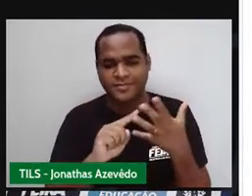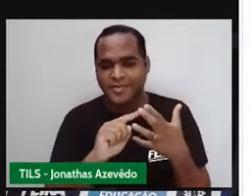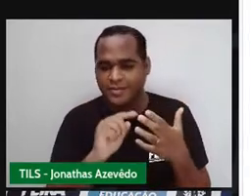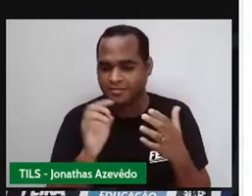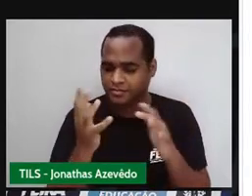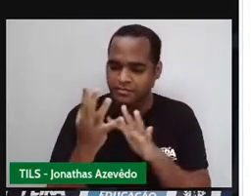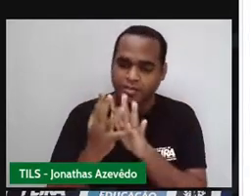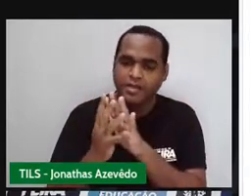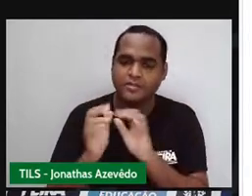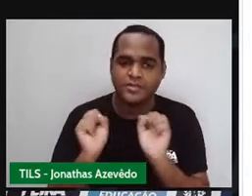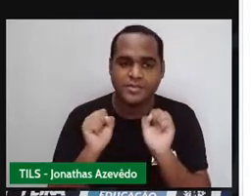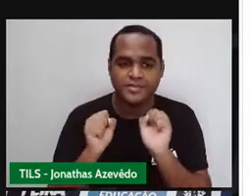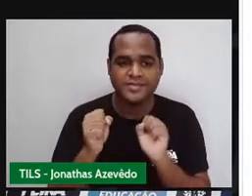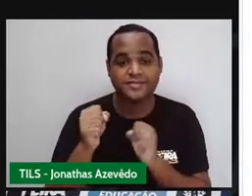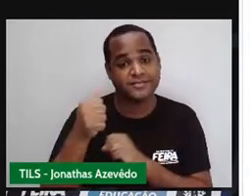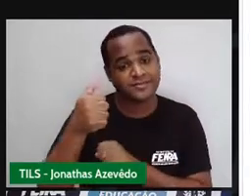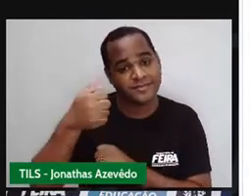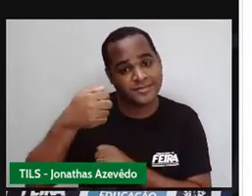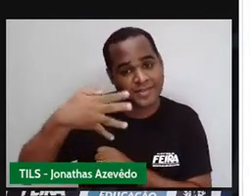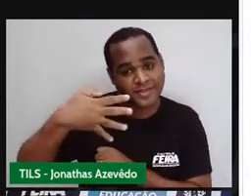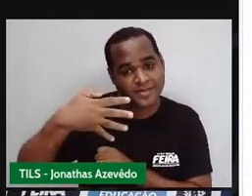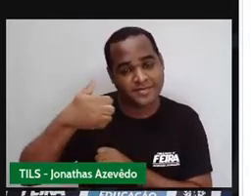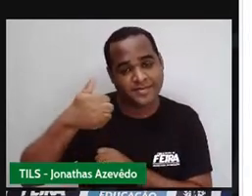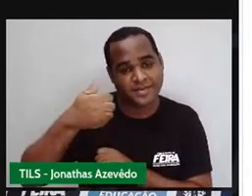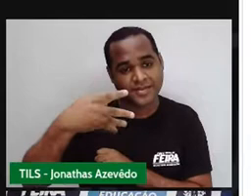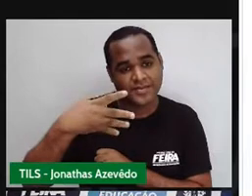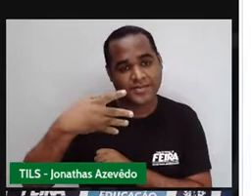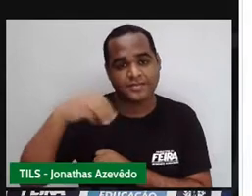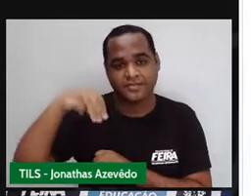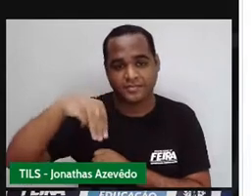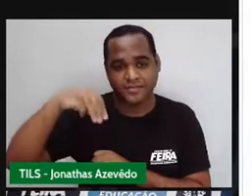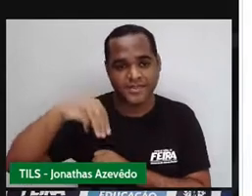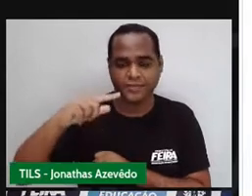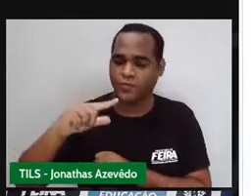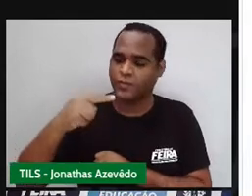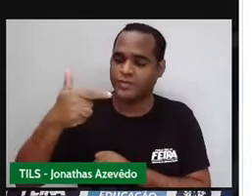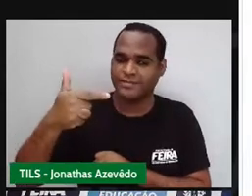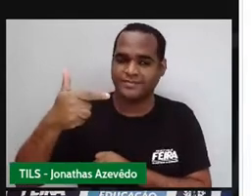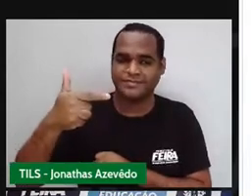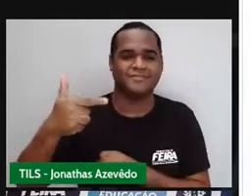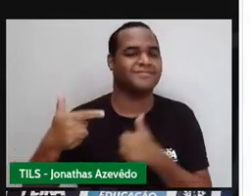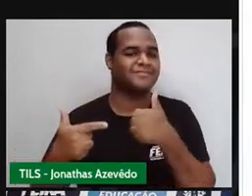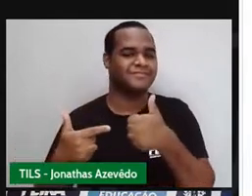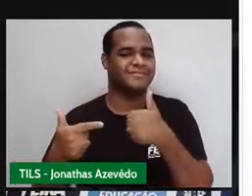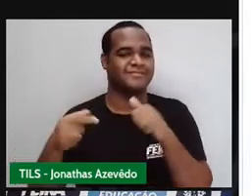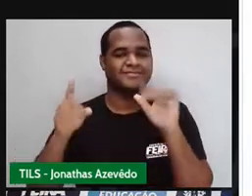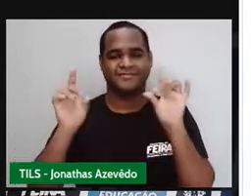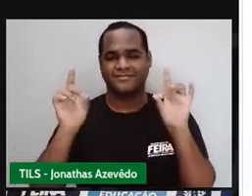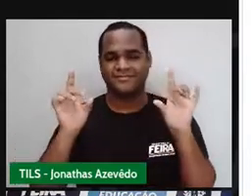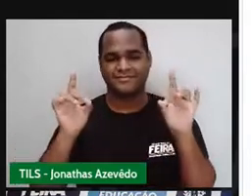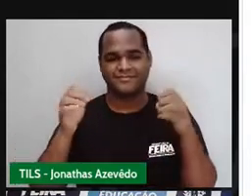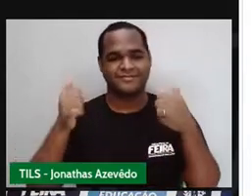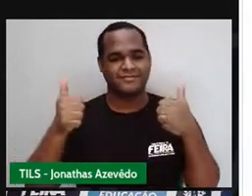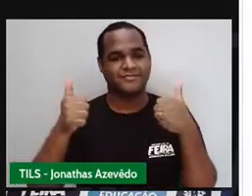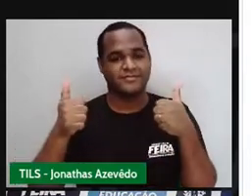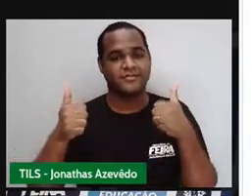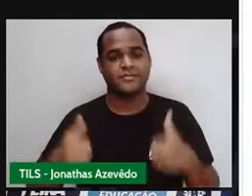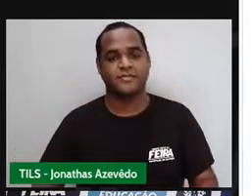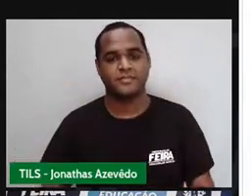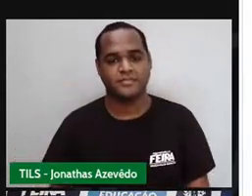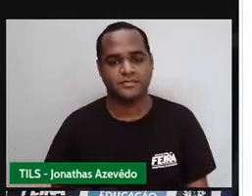mão 14 no caso 14 metros quadrados Que bacana e bacana